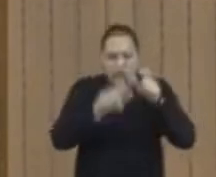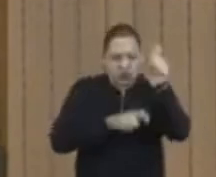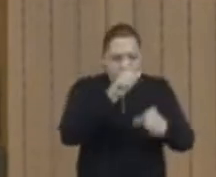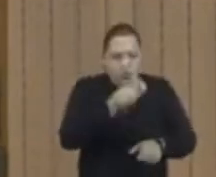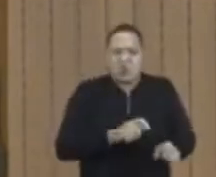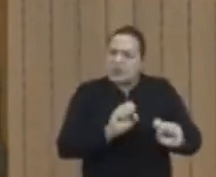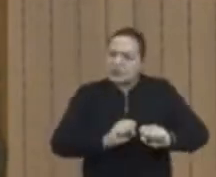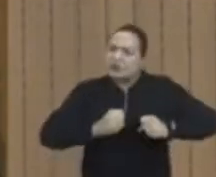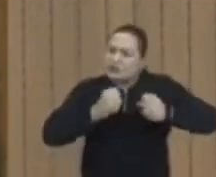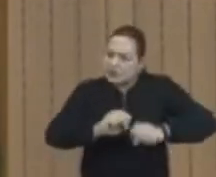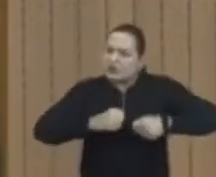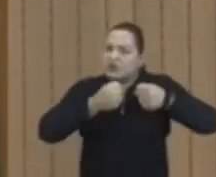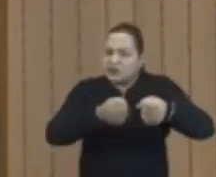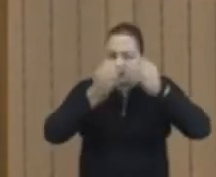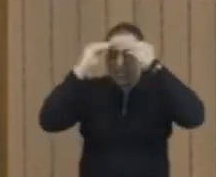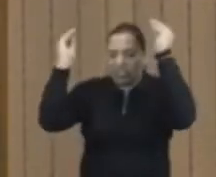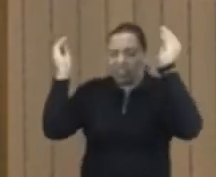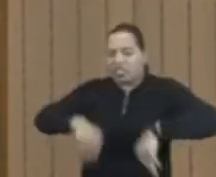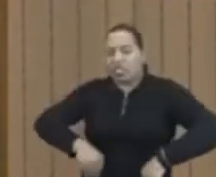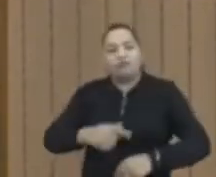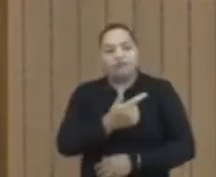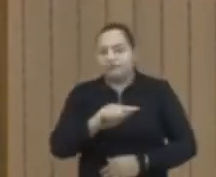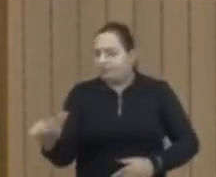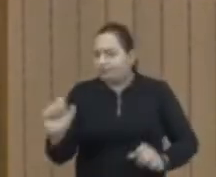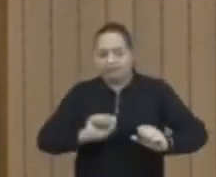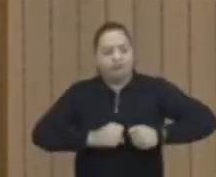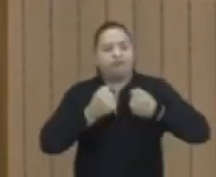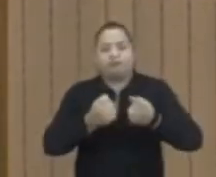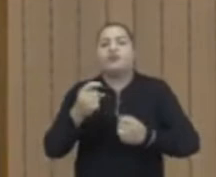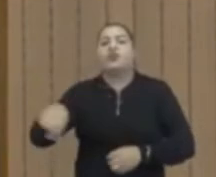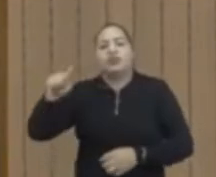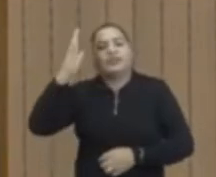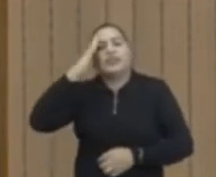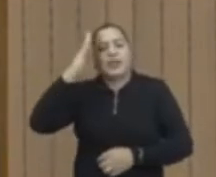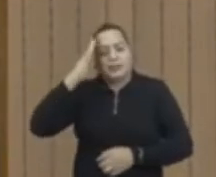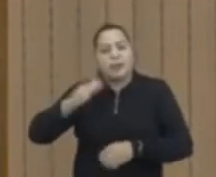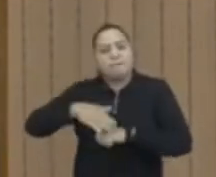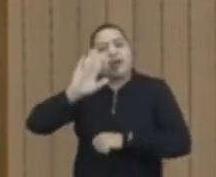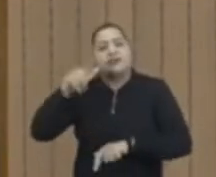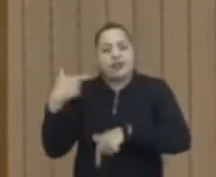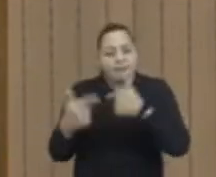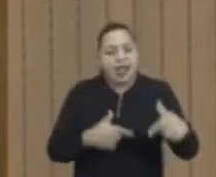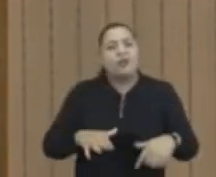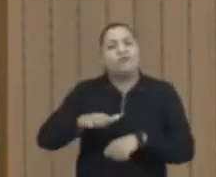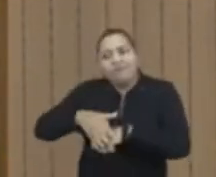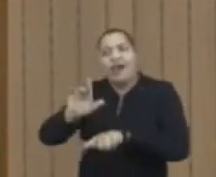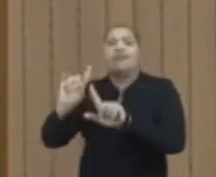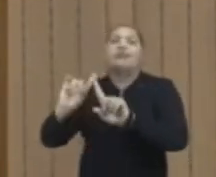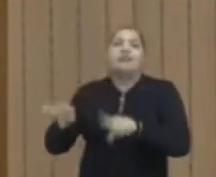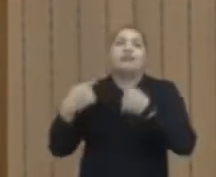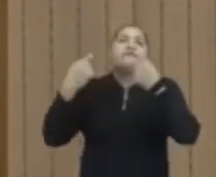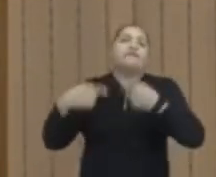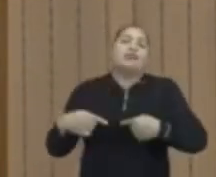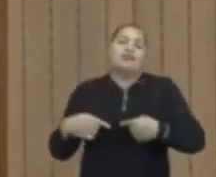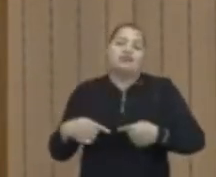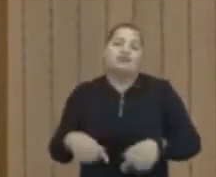enfrentamos nossos desafios e cada vez mais nós sabemos que quanto mais se trabalha, quanto mais se busca, mais desafios aparecem. E o Ministério Público